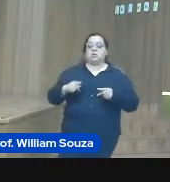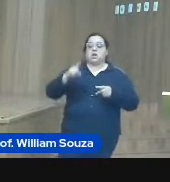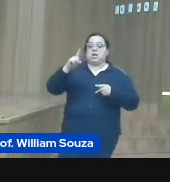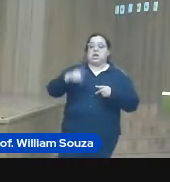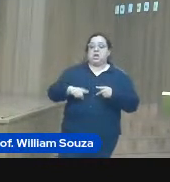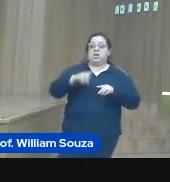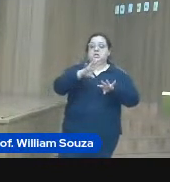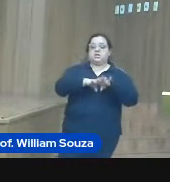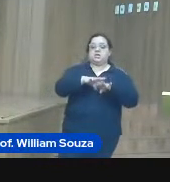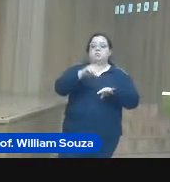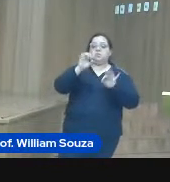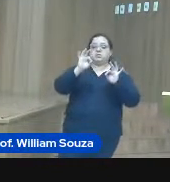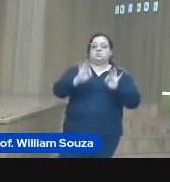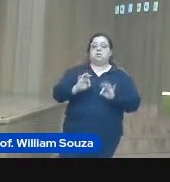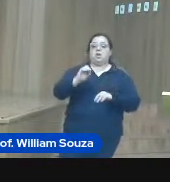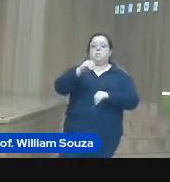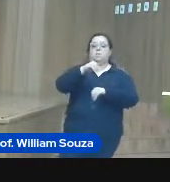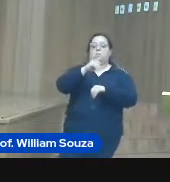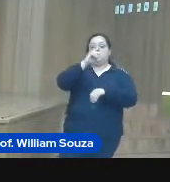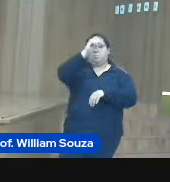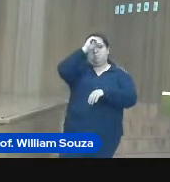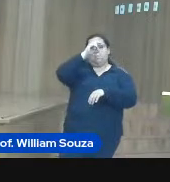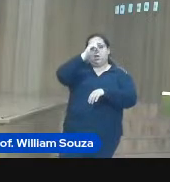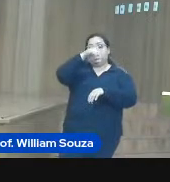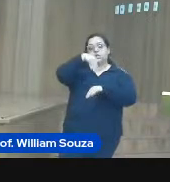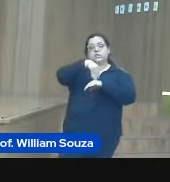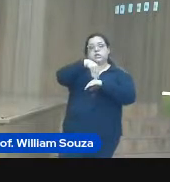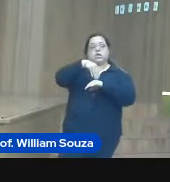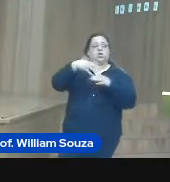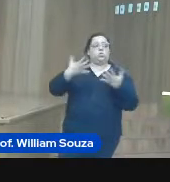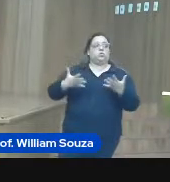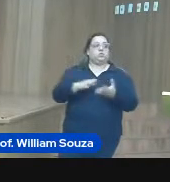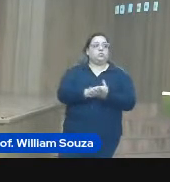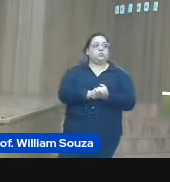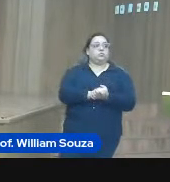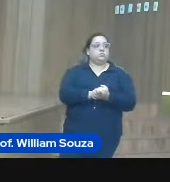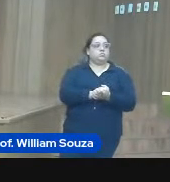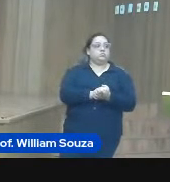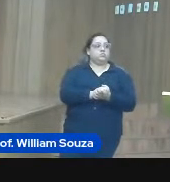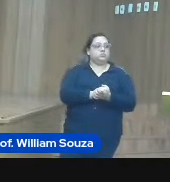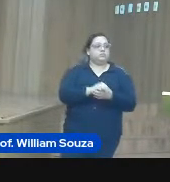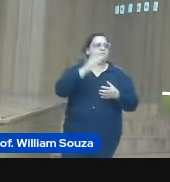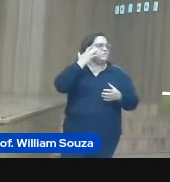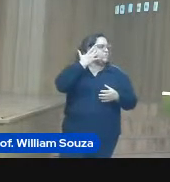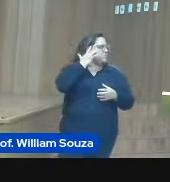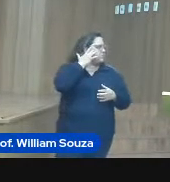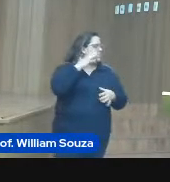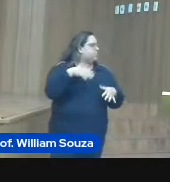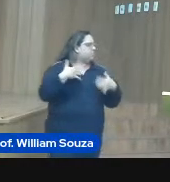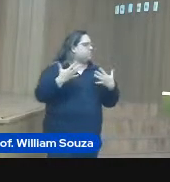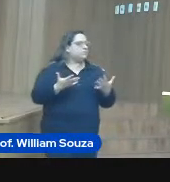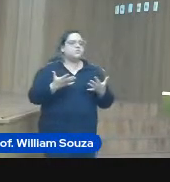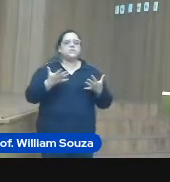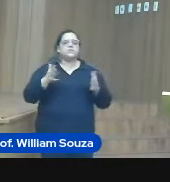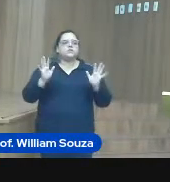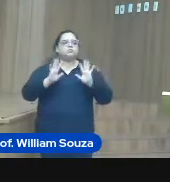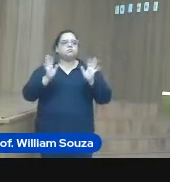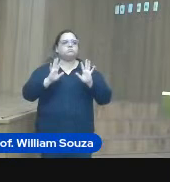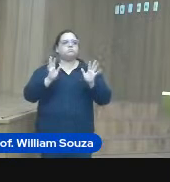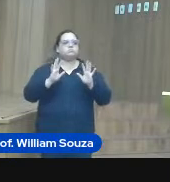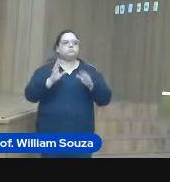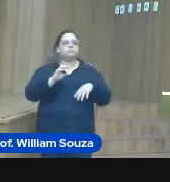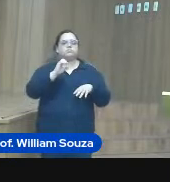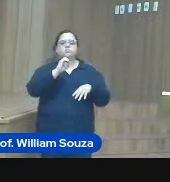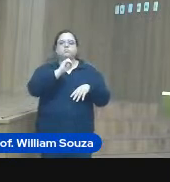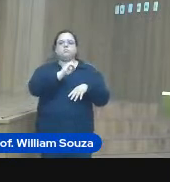Peraí. Eu acho que deveria ser um consenso que isso não é neutro. Então eu quero que